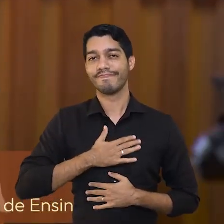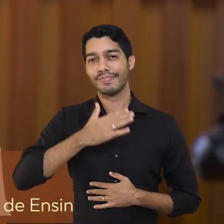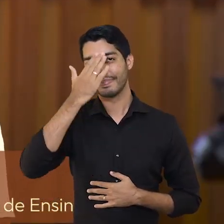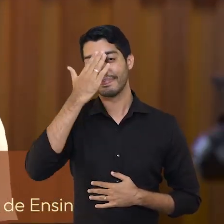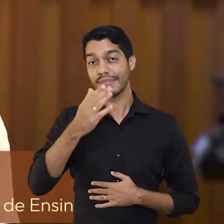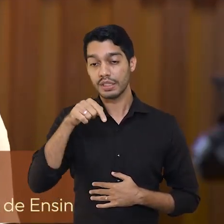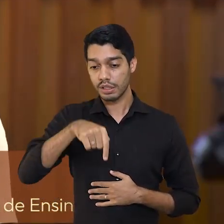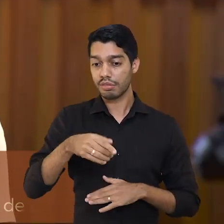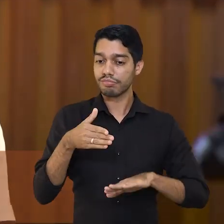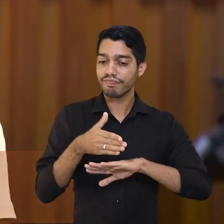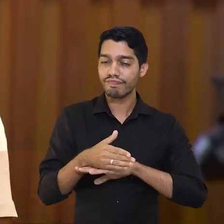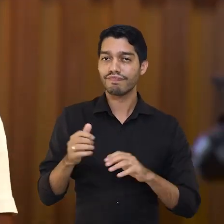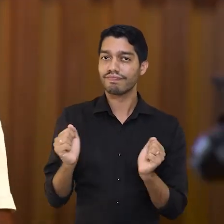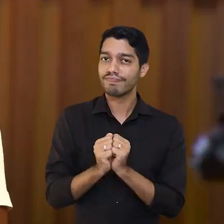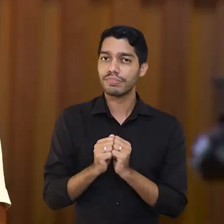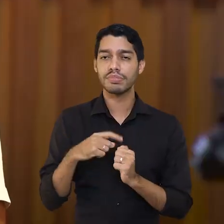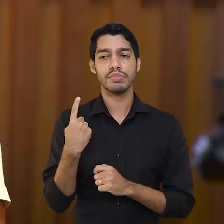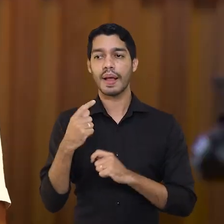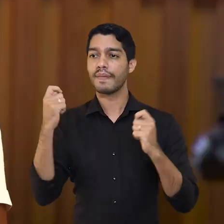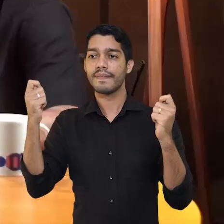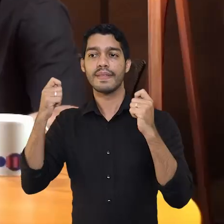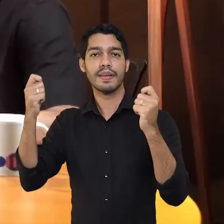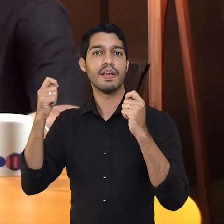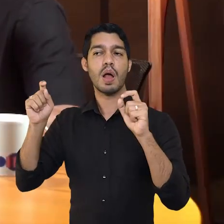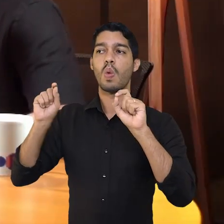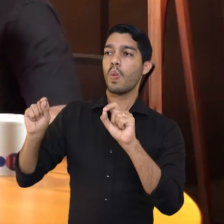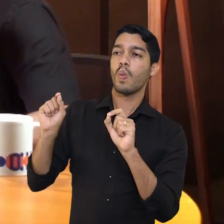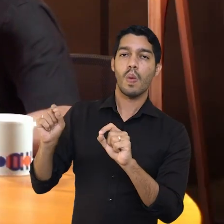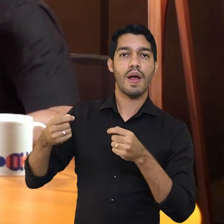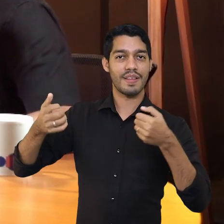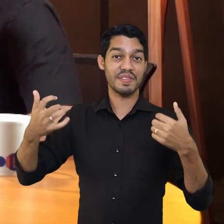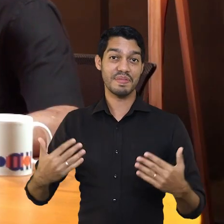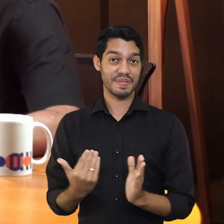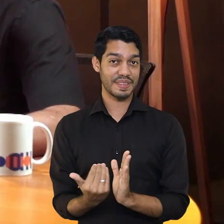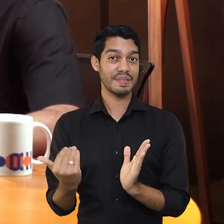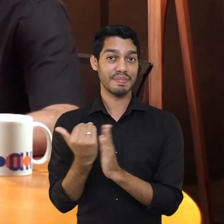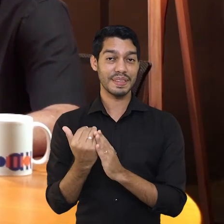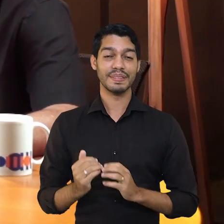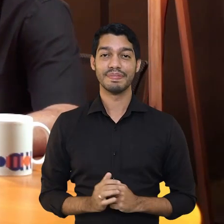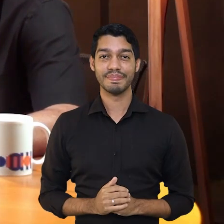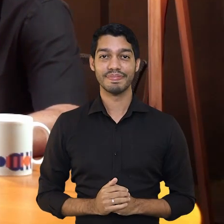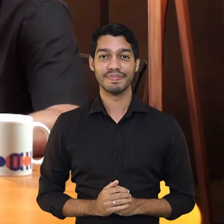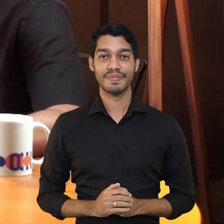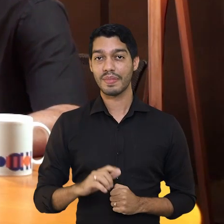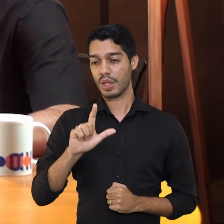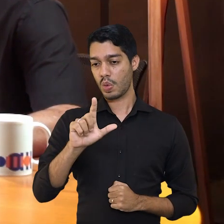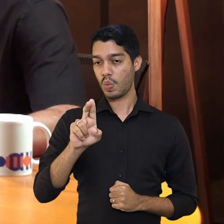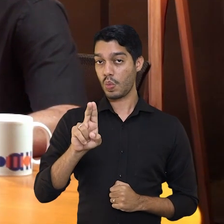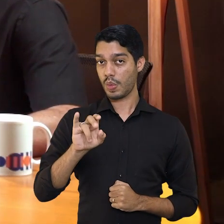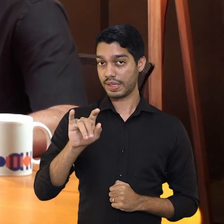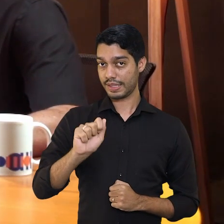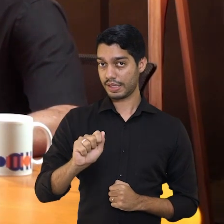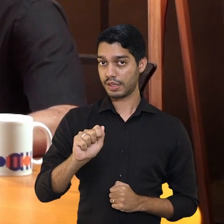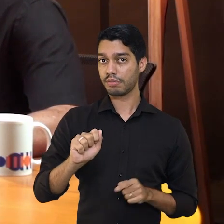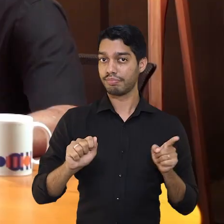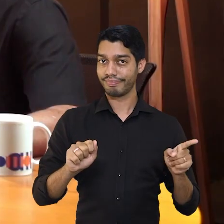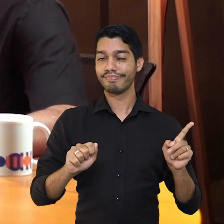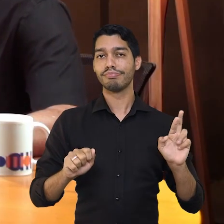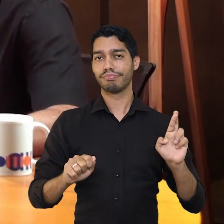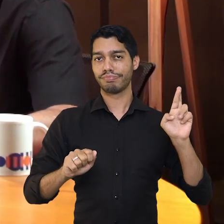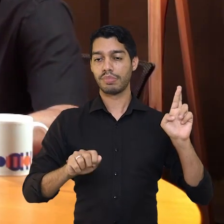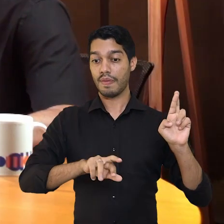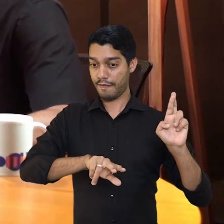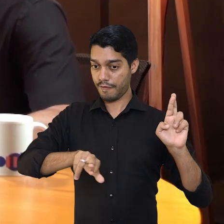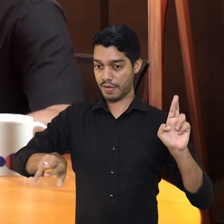aqui com vocês hoje para falar um pouquinho desse festival lindo. Legal. Então a Luísa, ela lidera